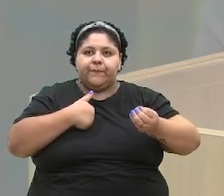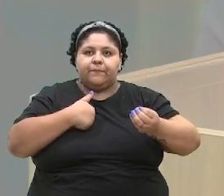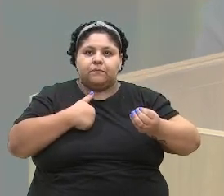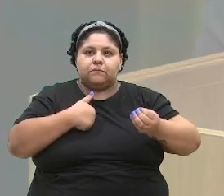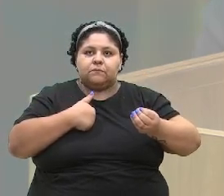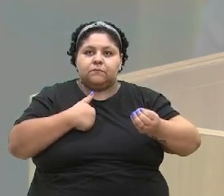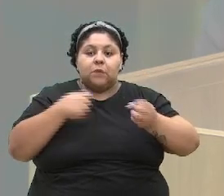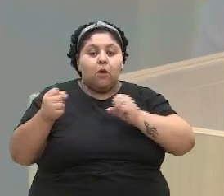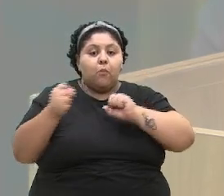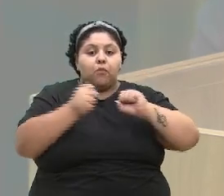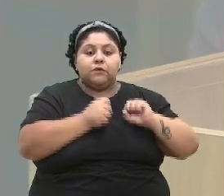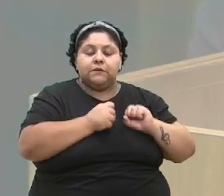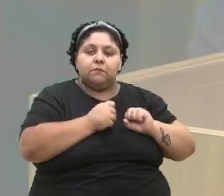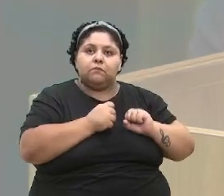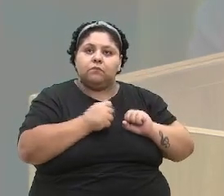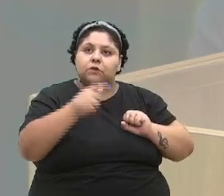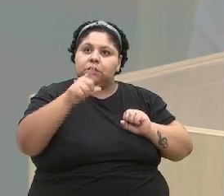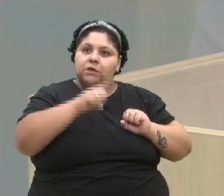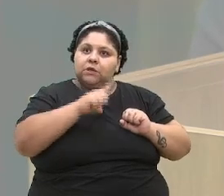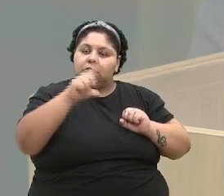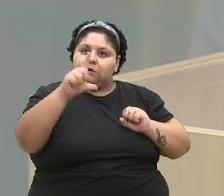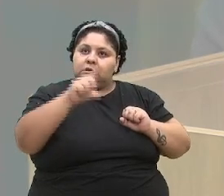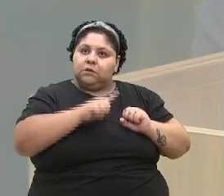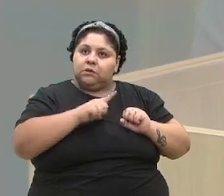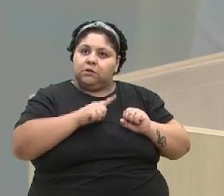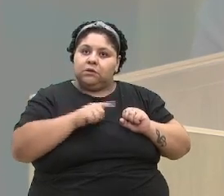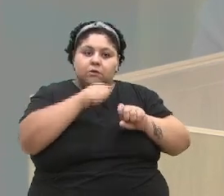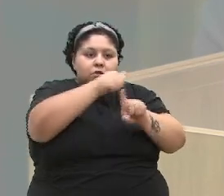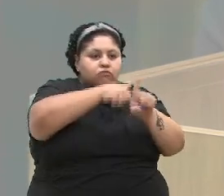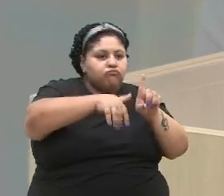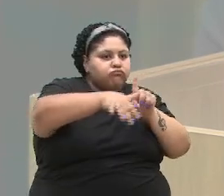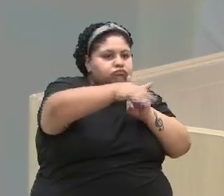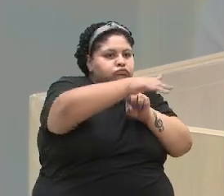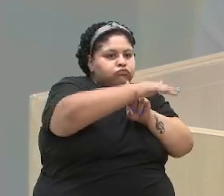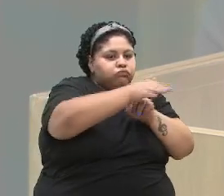que possamos ter uma sociedade mais